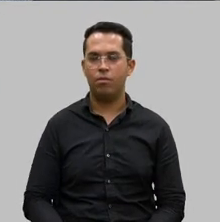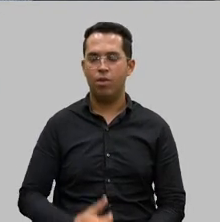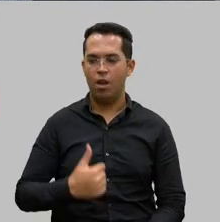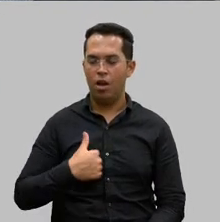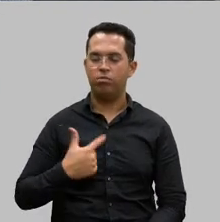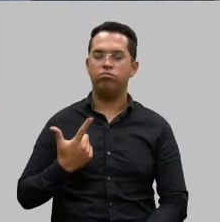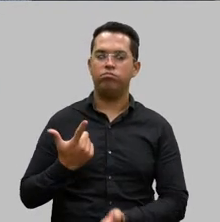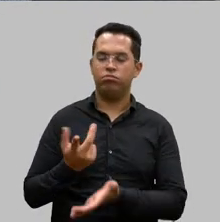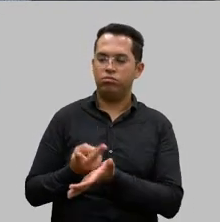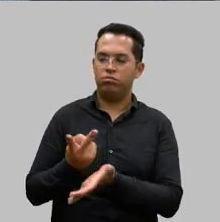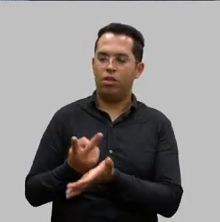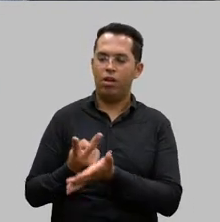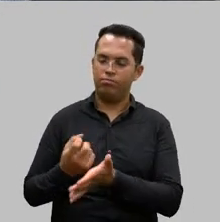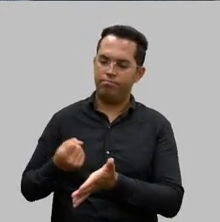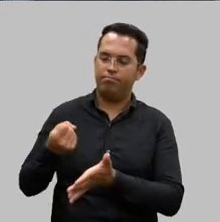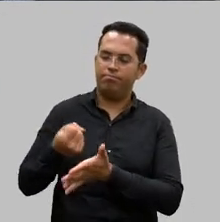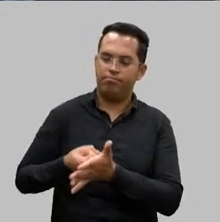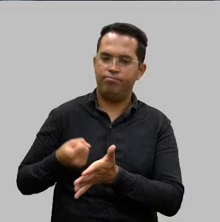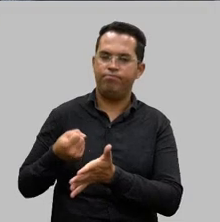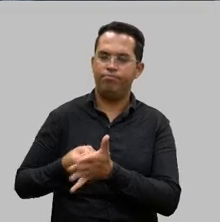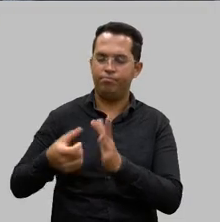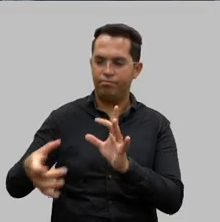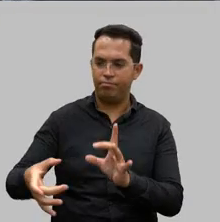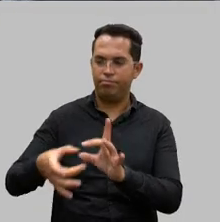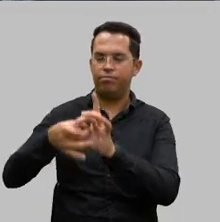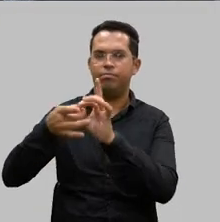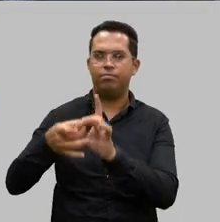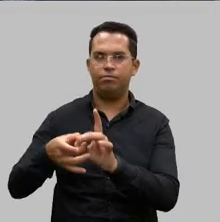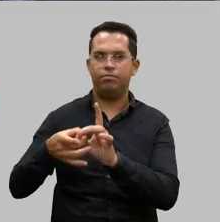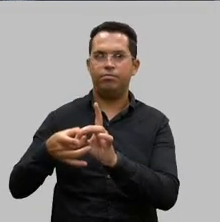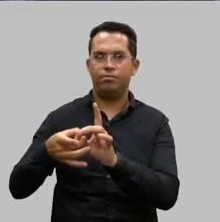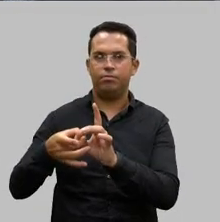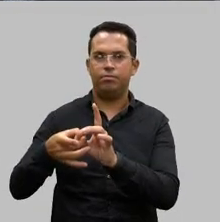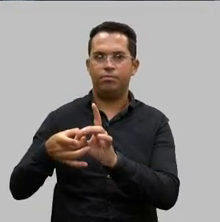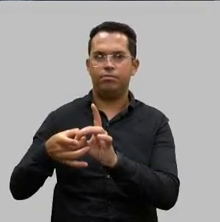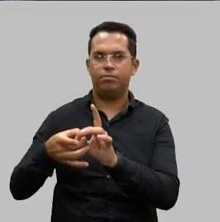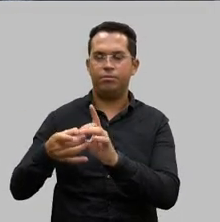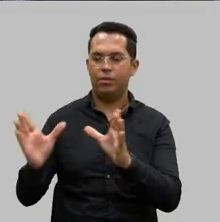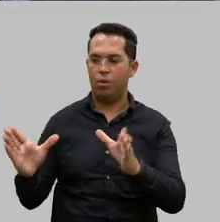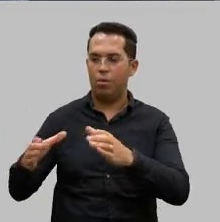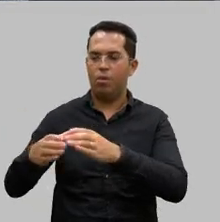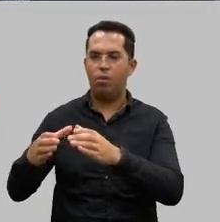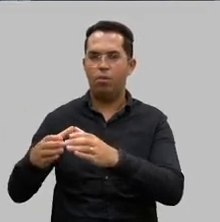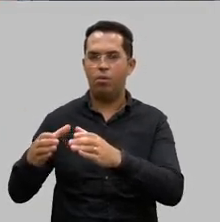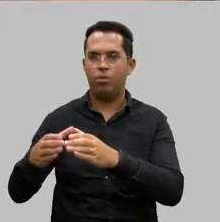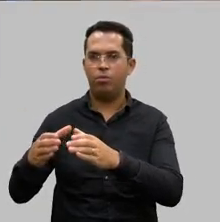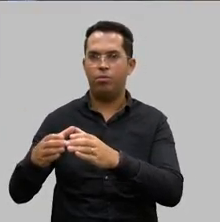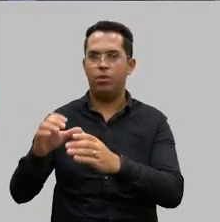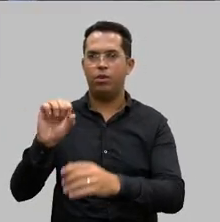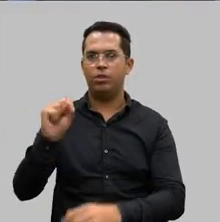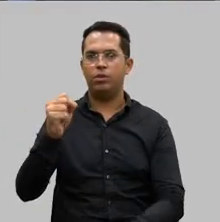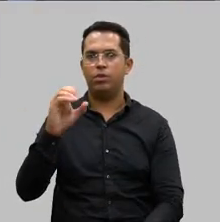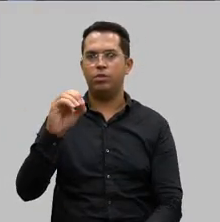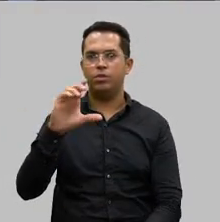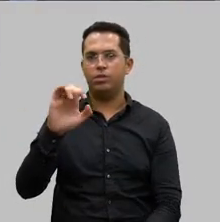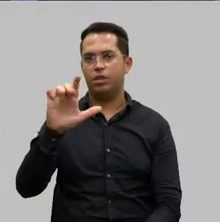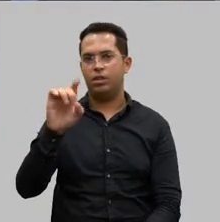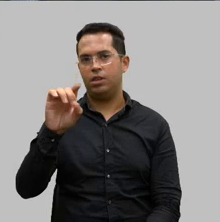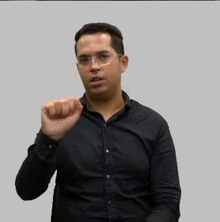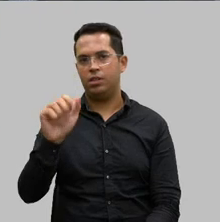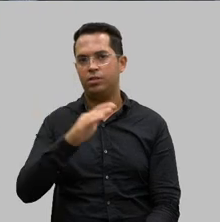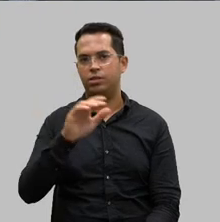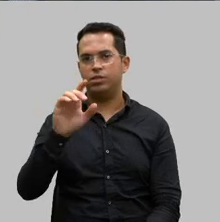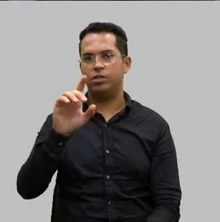grande parte das nossas emendas para eh essa entidade que é a sociedade são jente de Paul e eu falo que o dinheiro